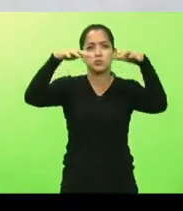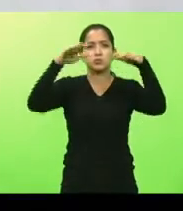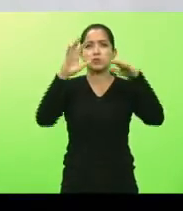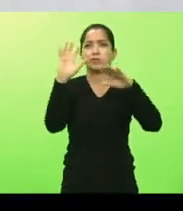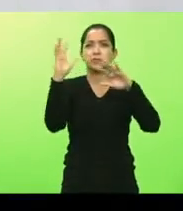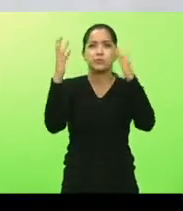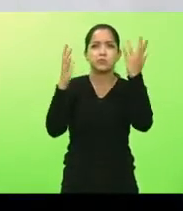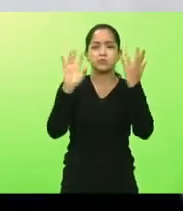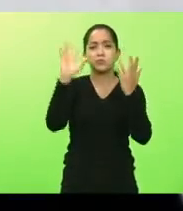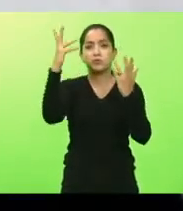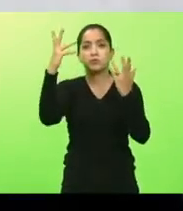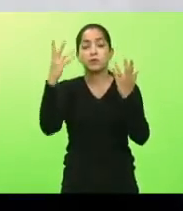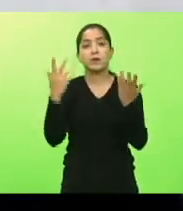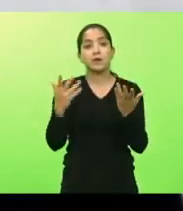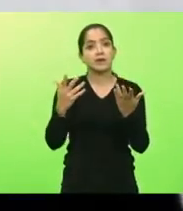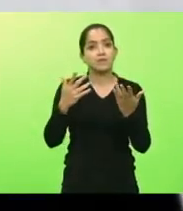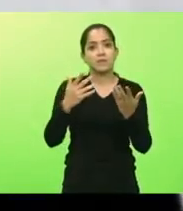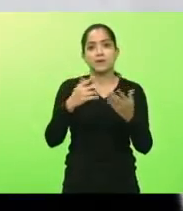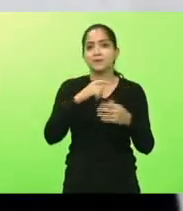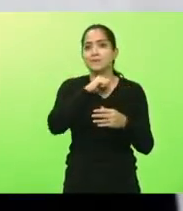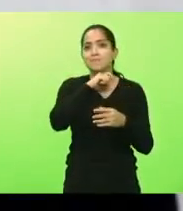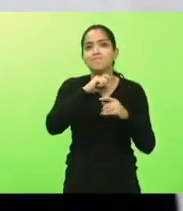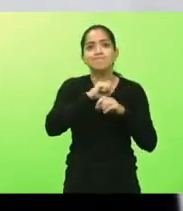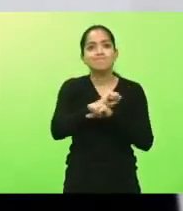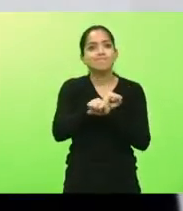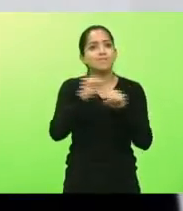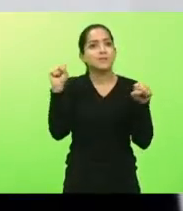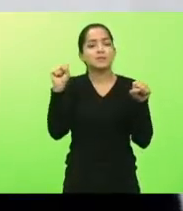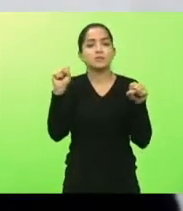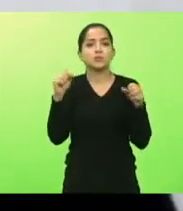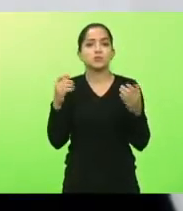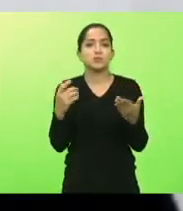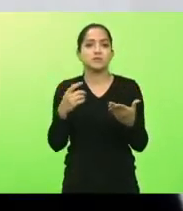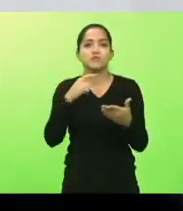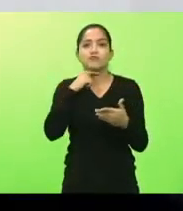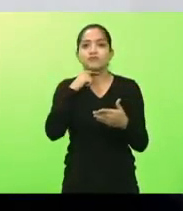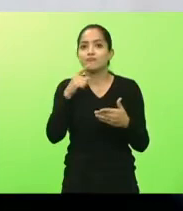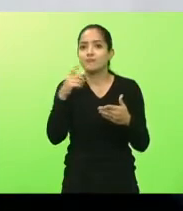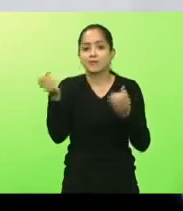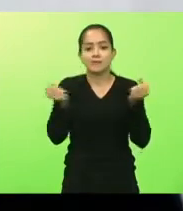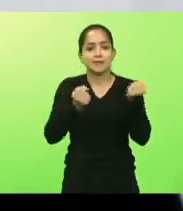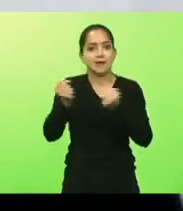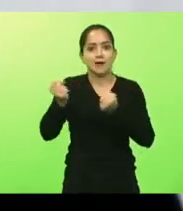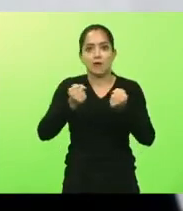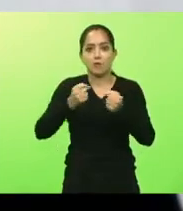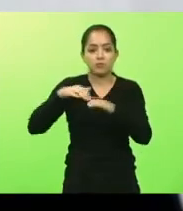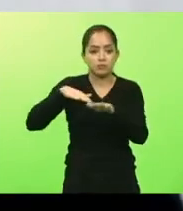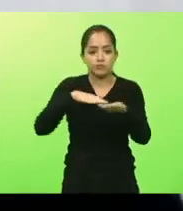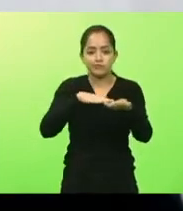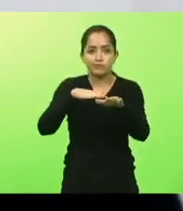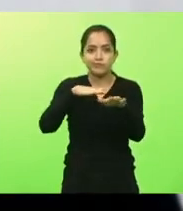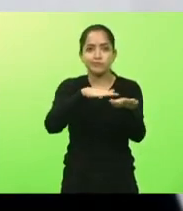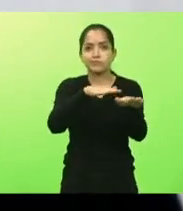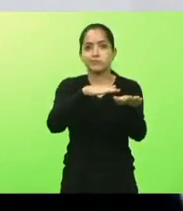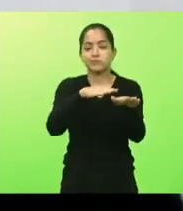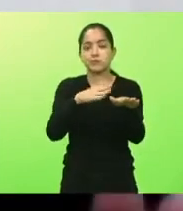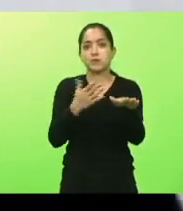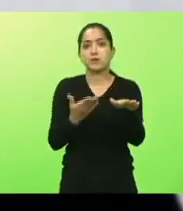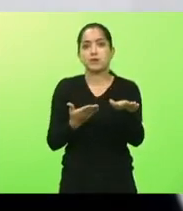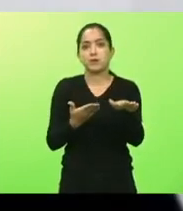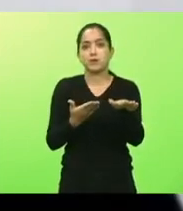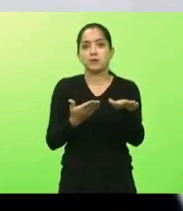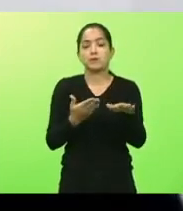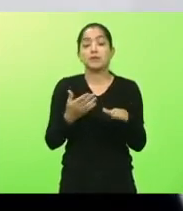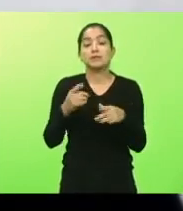mas infelizmente está intransitável, as pessoas não conseguem mais se deslocar de um município para outro. Temos também